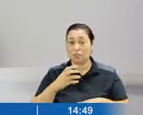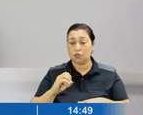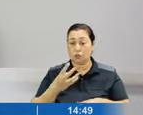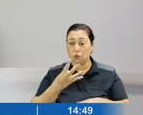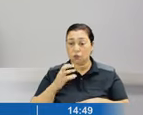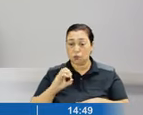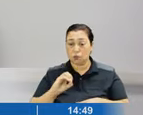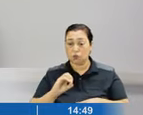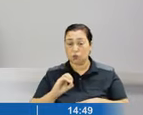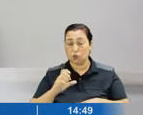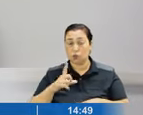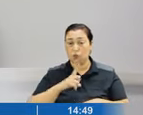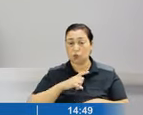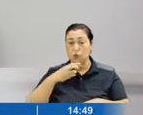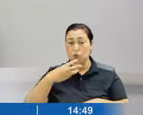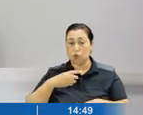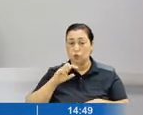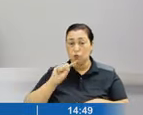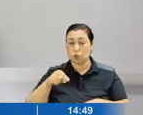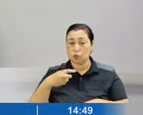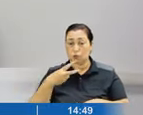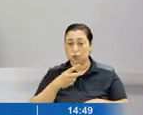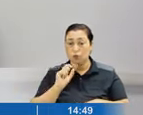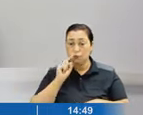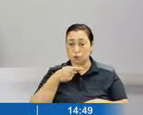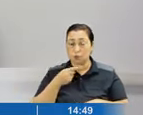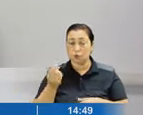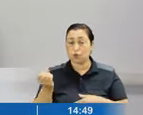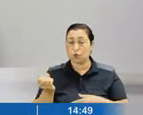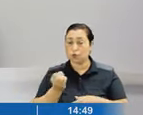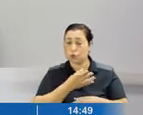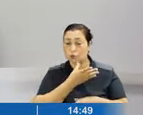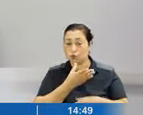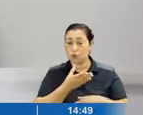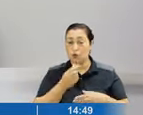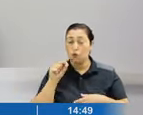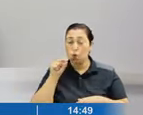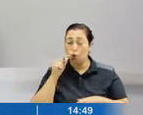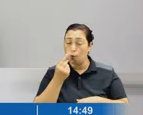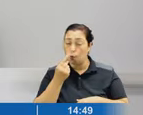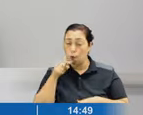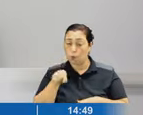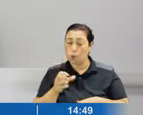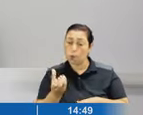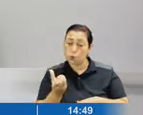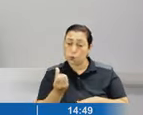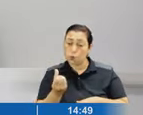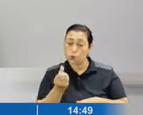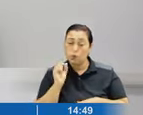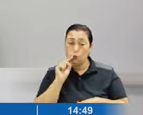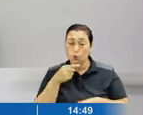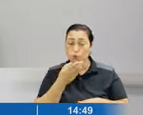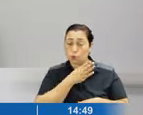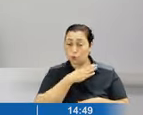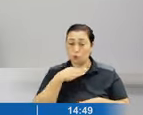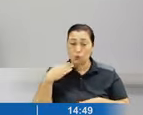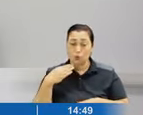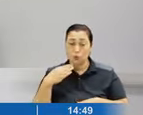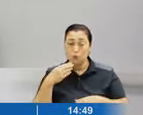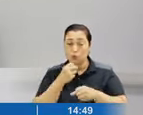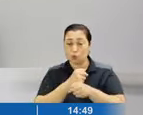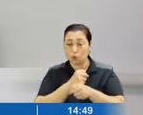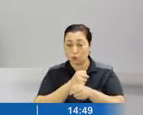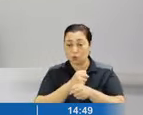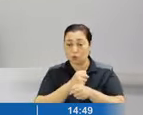2040 tenhamos 3,2 milhões de casos novos, com 1,6 milhões de mortes ao